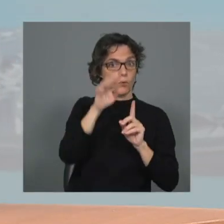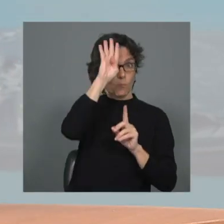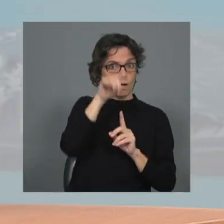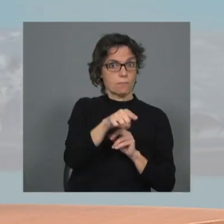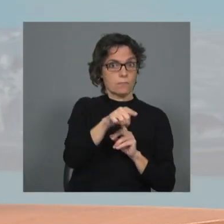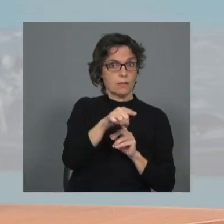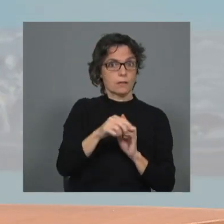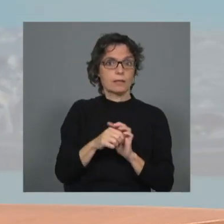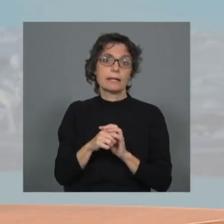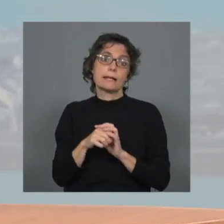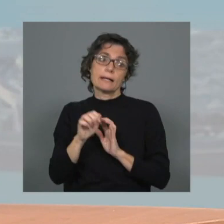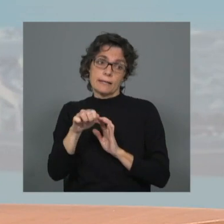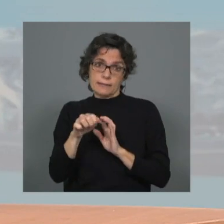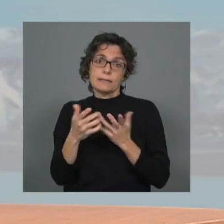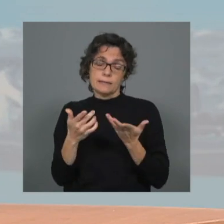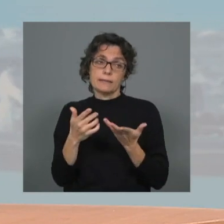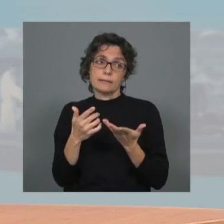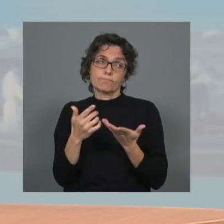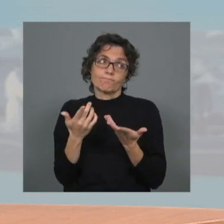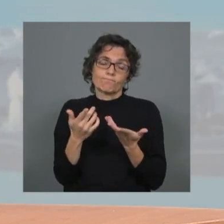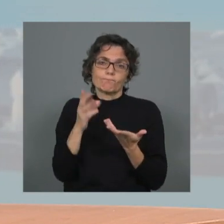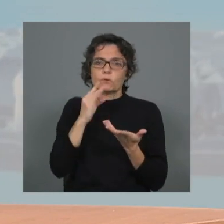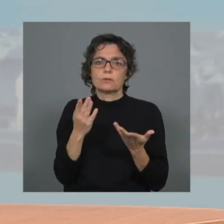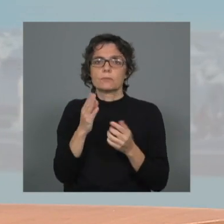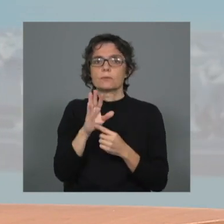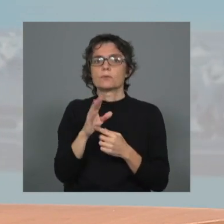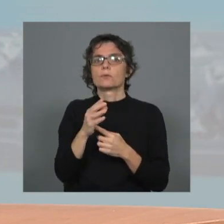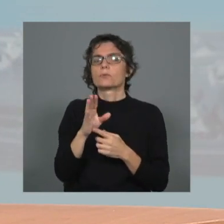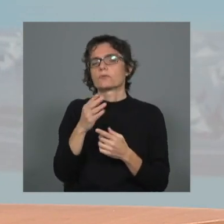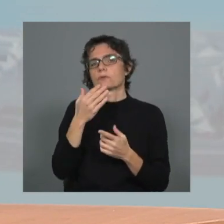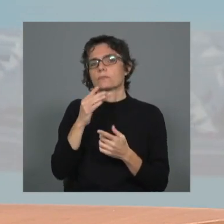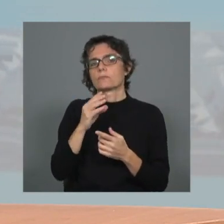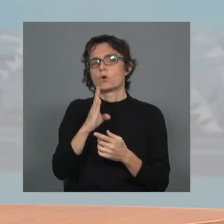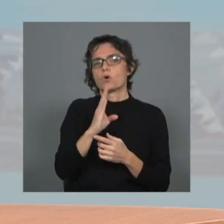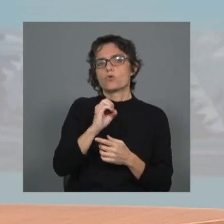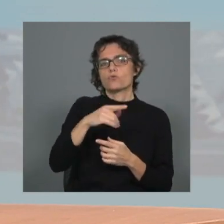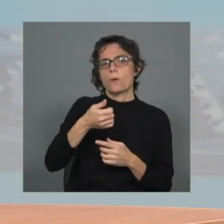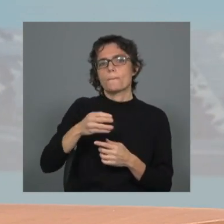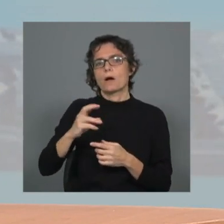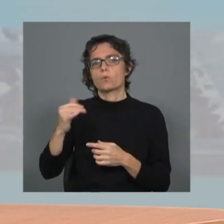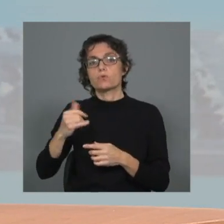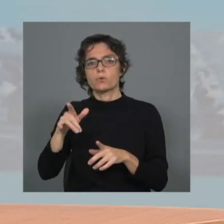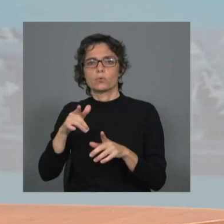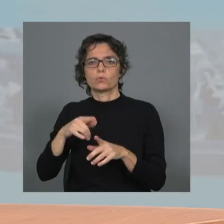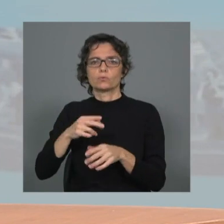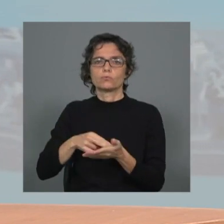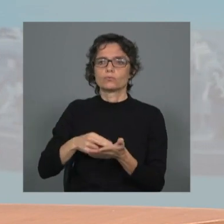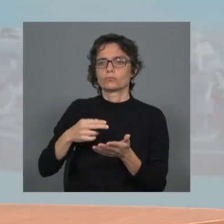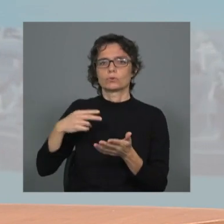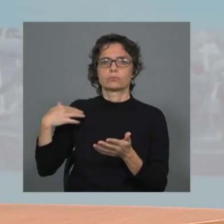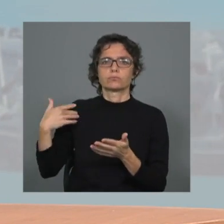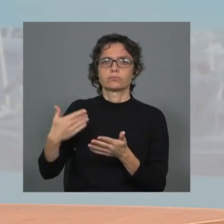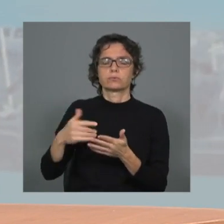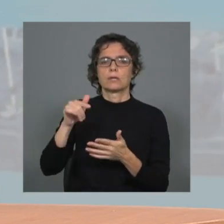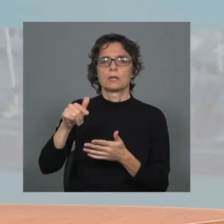João Paulo II esteve há 20 anos, de ter uma visita de cortesia em que não só o Papa visitou a sede da Arquidiocese